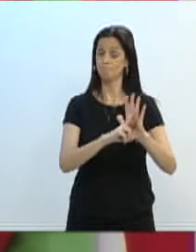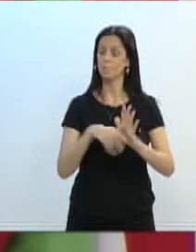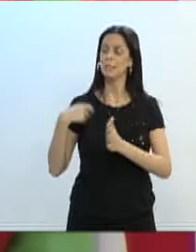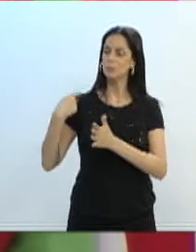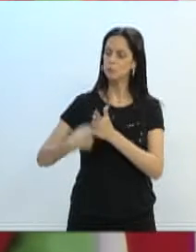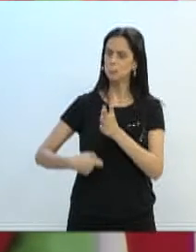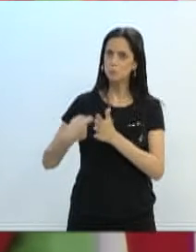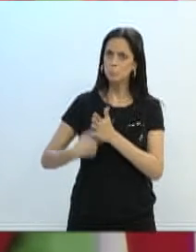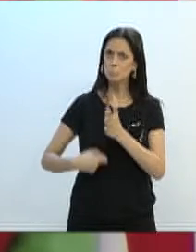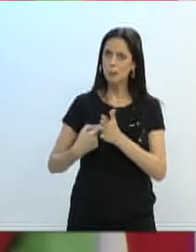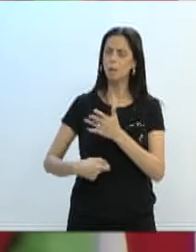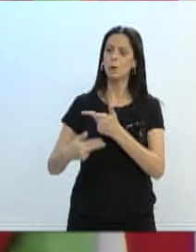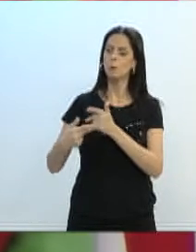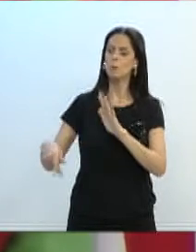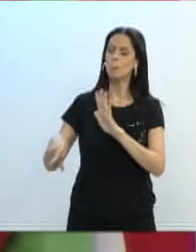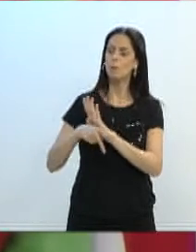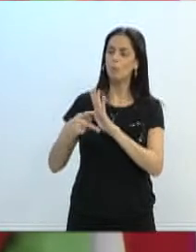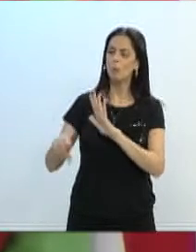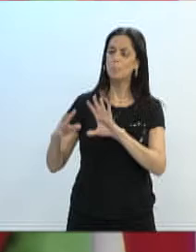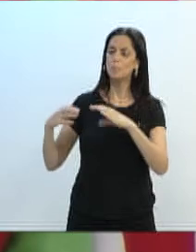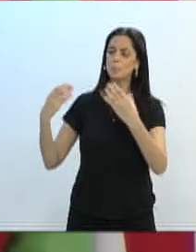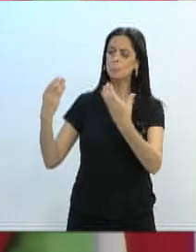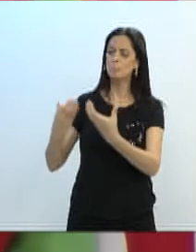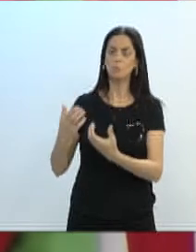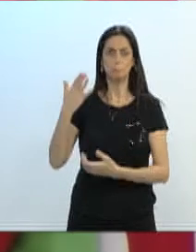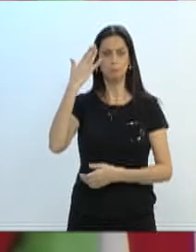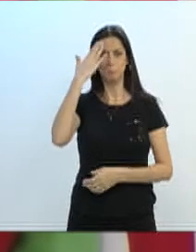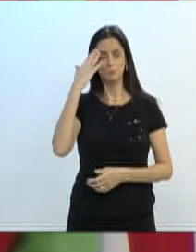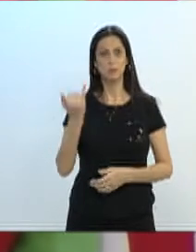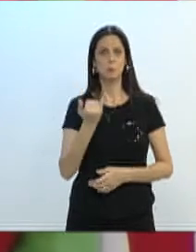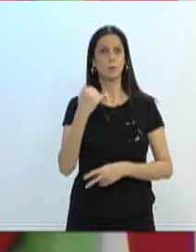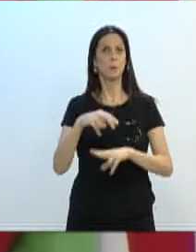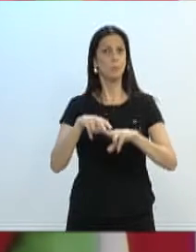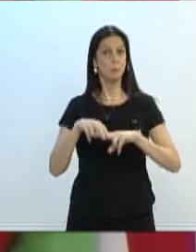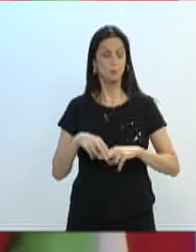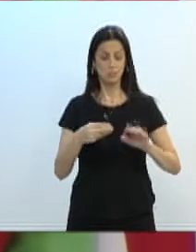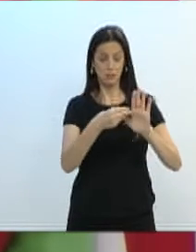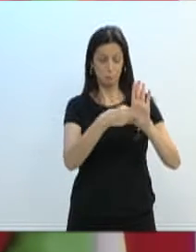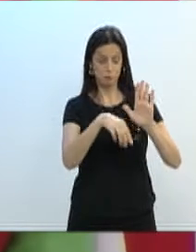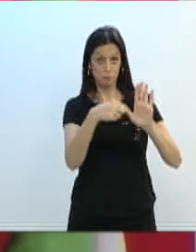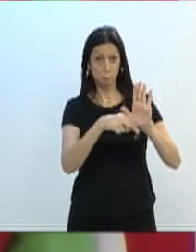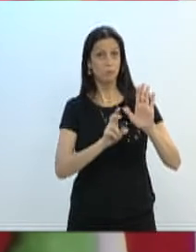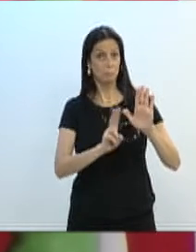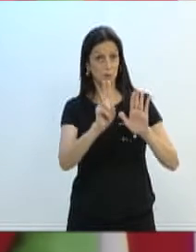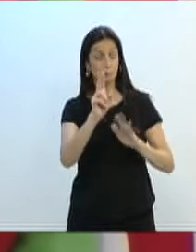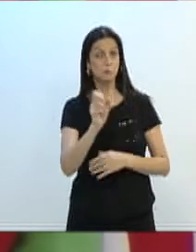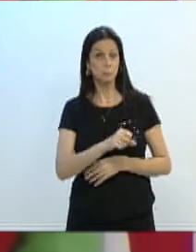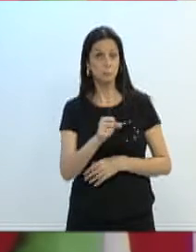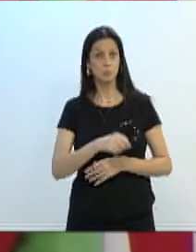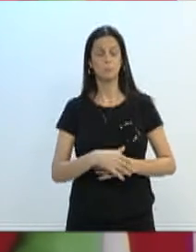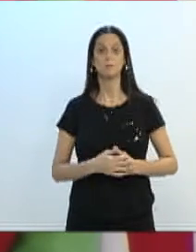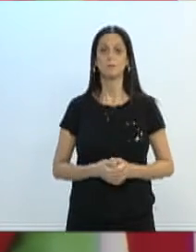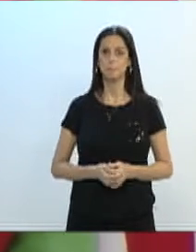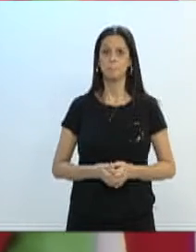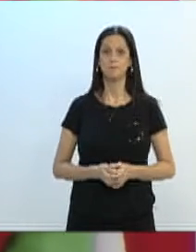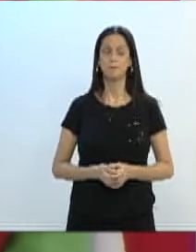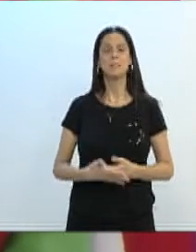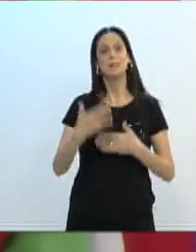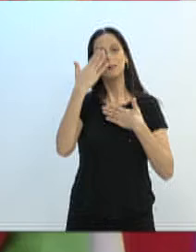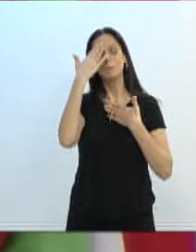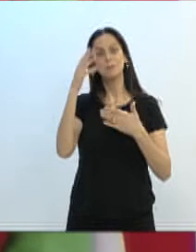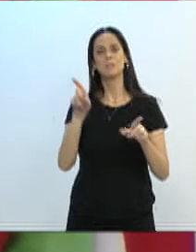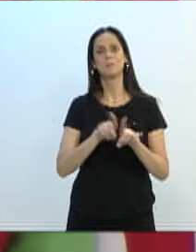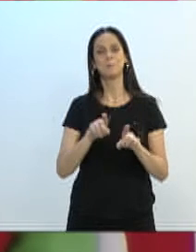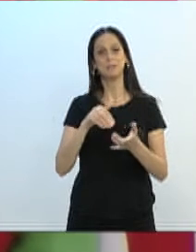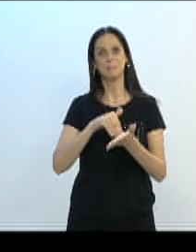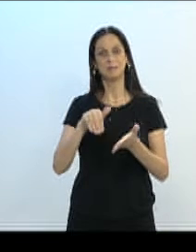demandas da comunidade. A gente sabe da importância disso, né? Por isso que eu não desmereço as indicações. E eu queria agradecer à Secretaria de Trânsito e Transporte, se puder